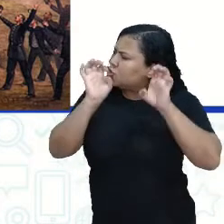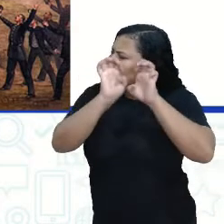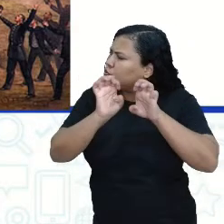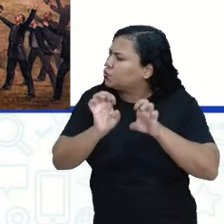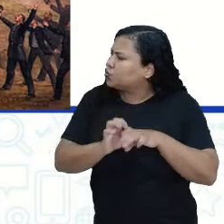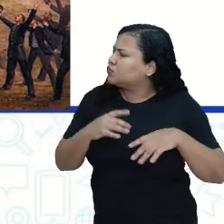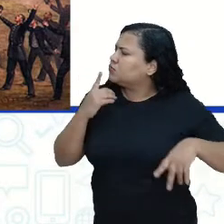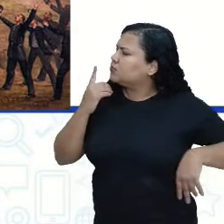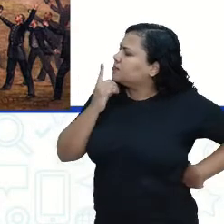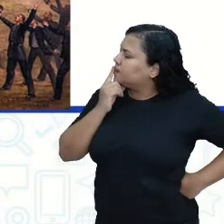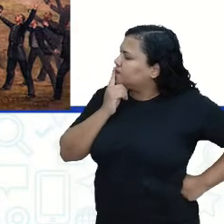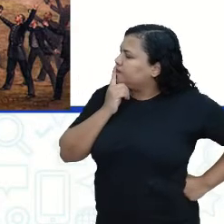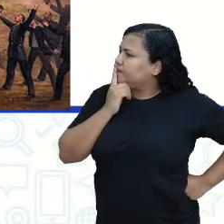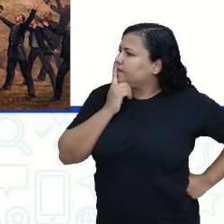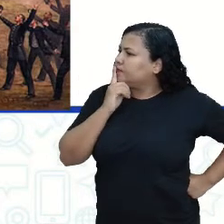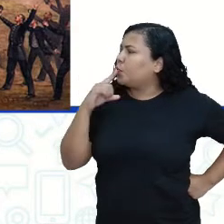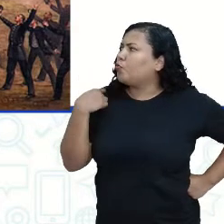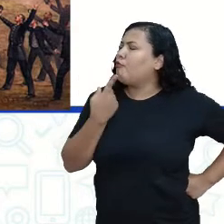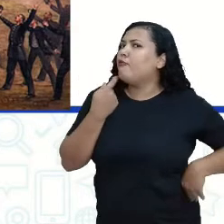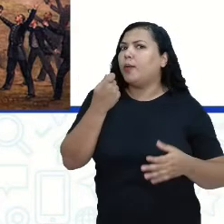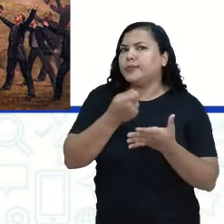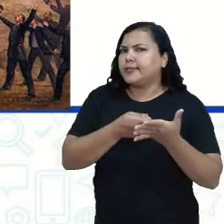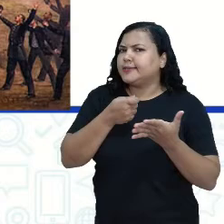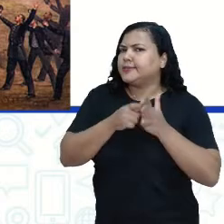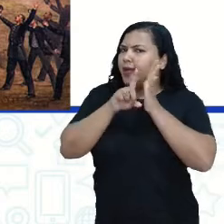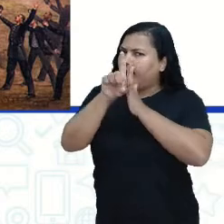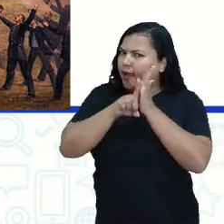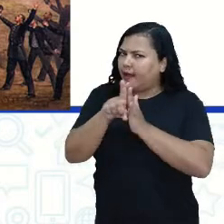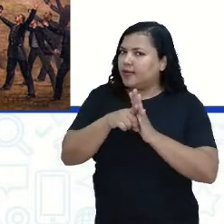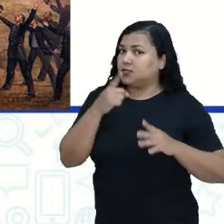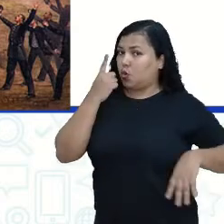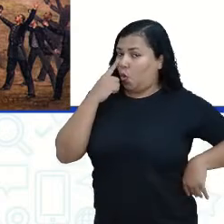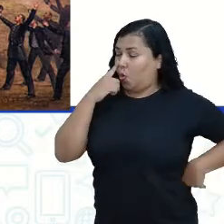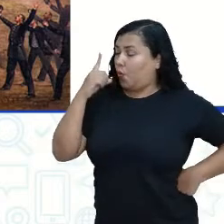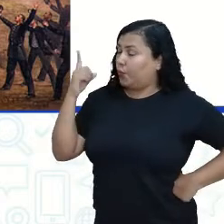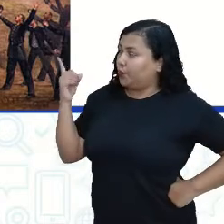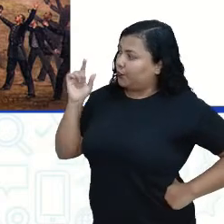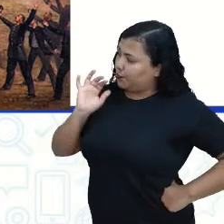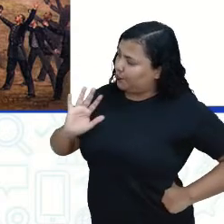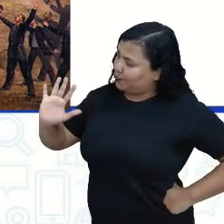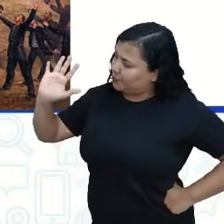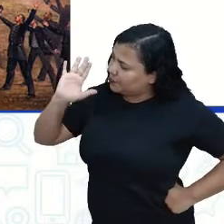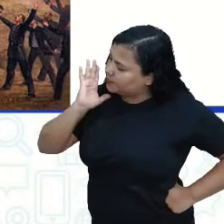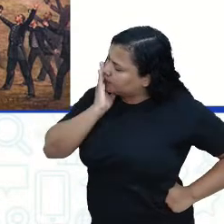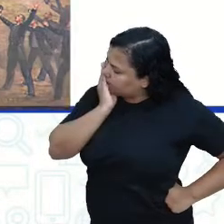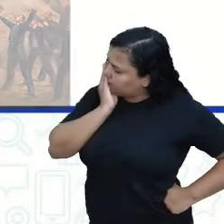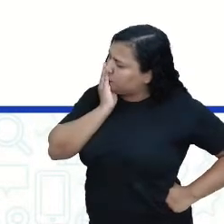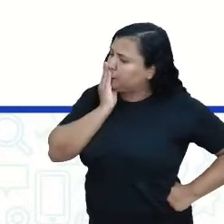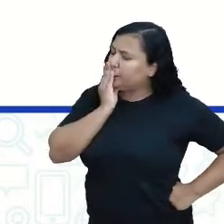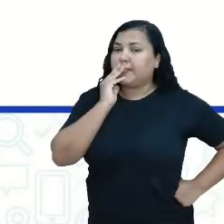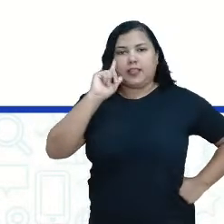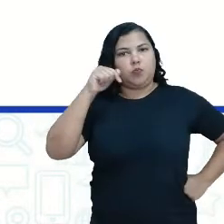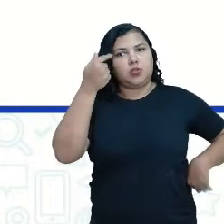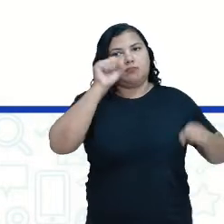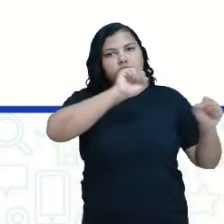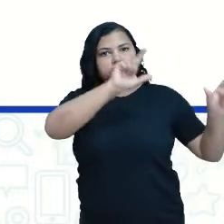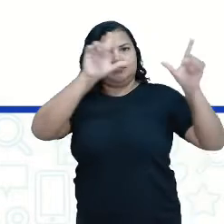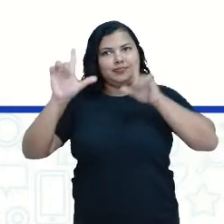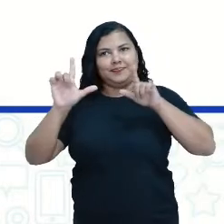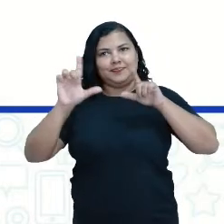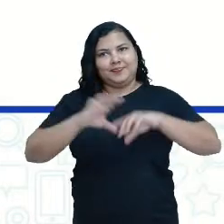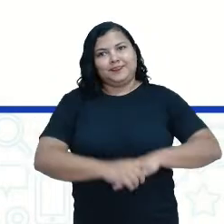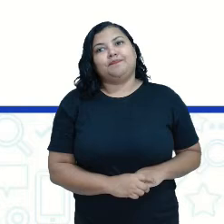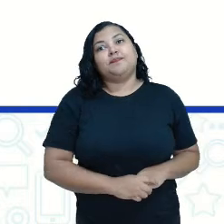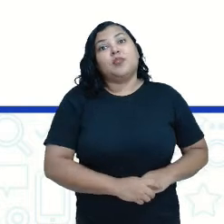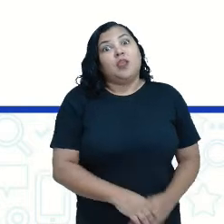a imagem e vamos tentar analisar essa imagem, ok? Então, vamos adiantar um pouquinho aqui.